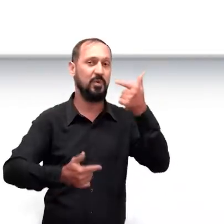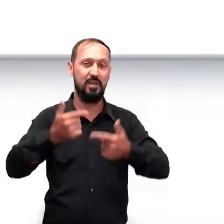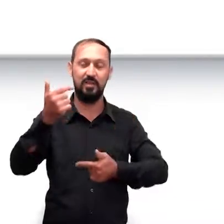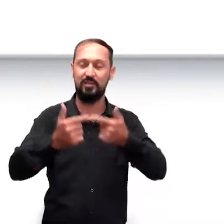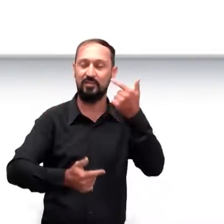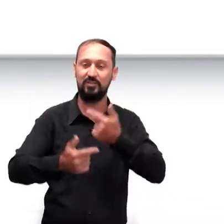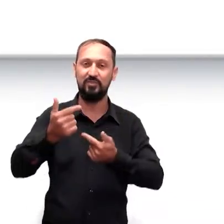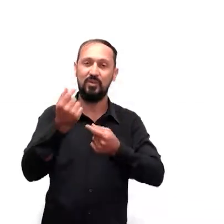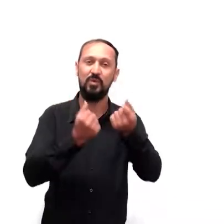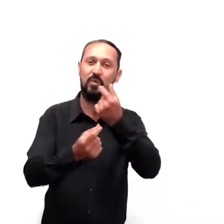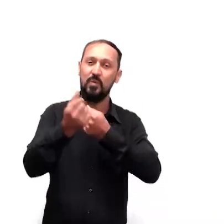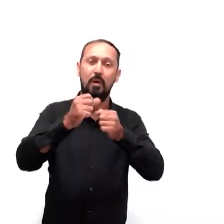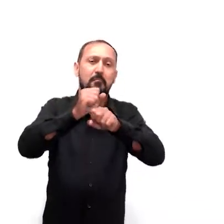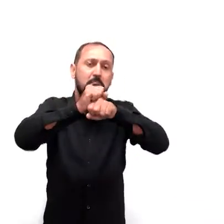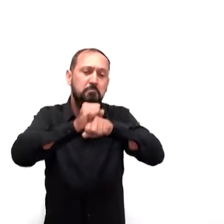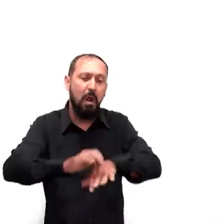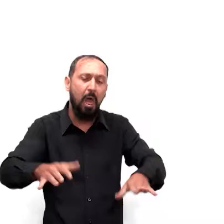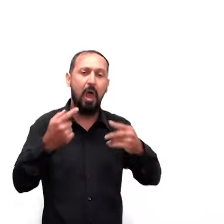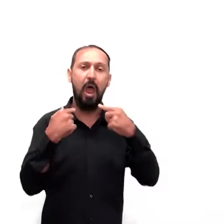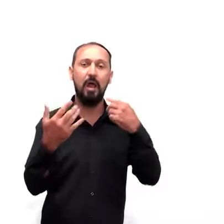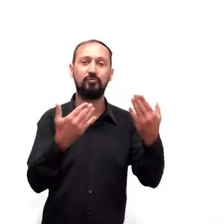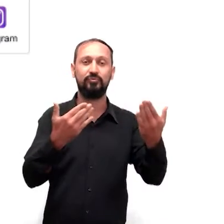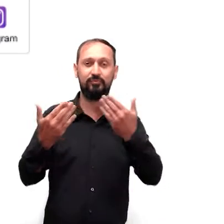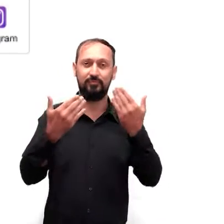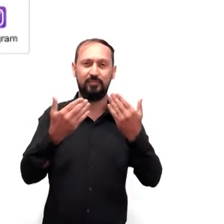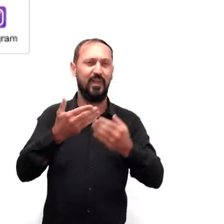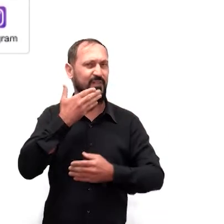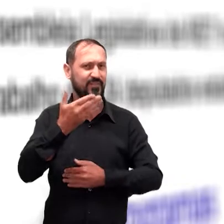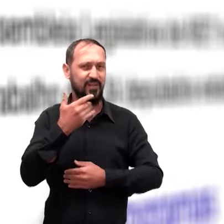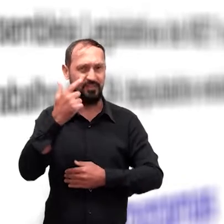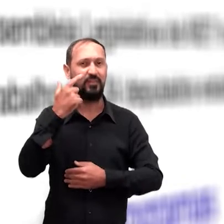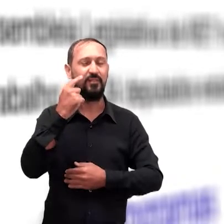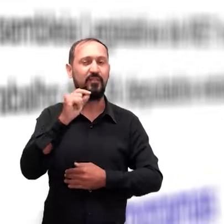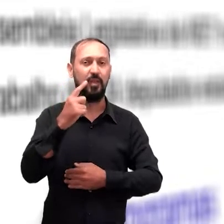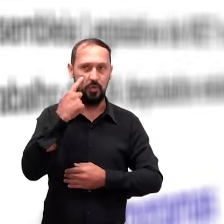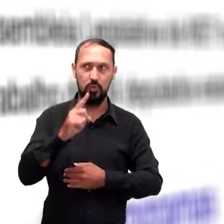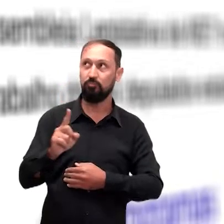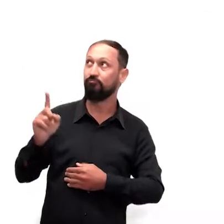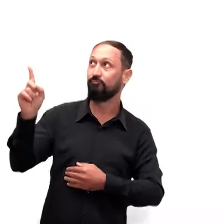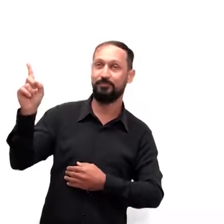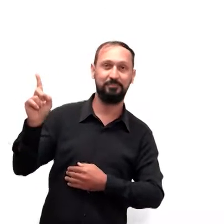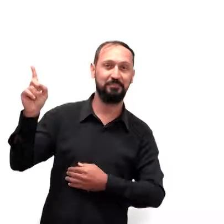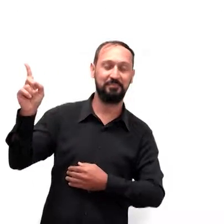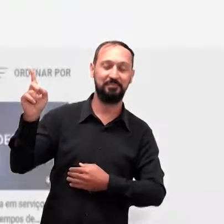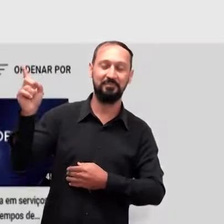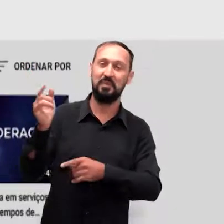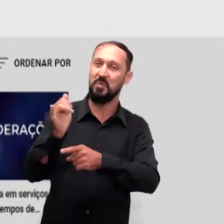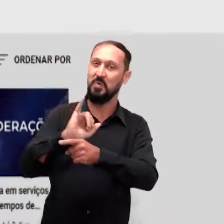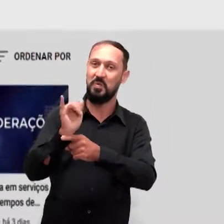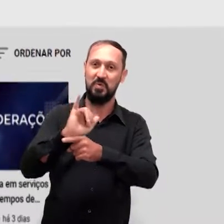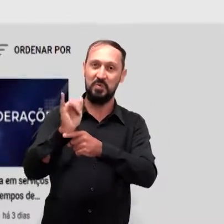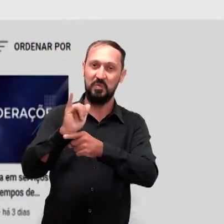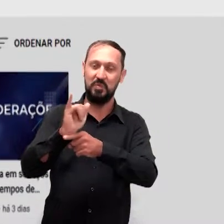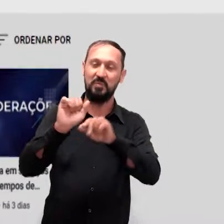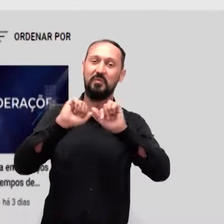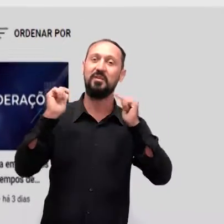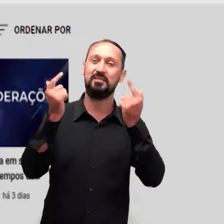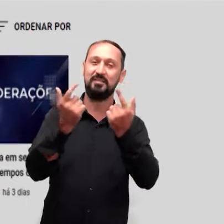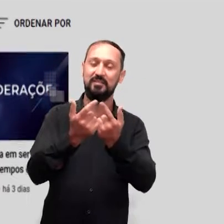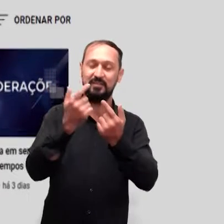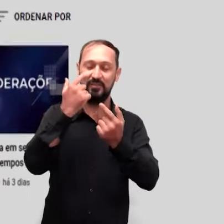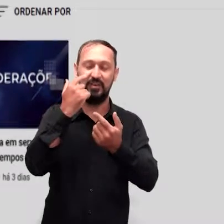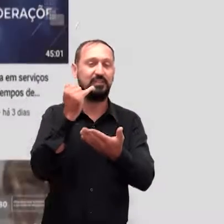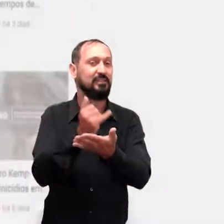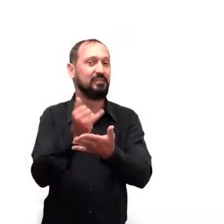e economia são amplamente debatidos. É super fácil. Acesse o YouTube da Assembleia Legislativa de Mato Grosso do